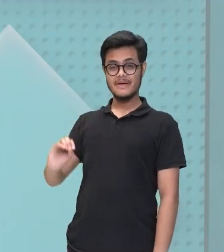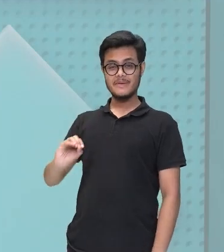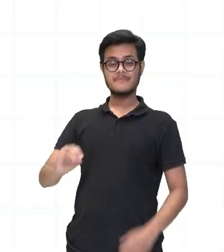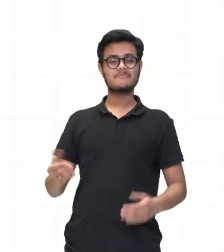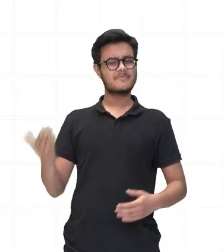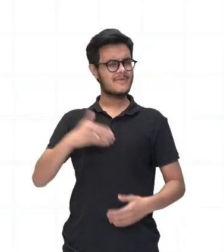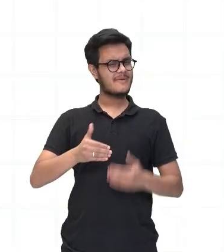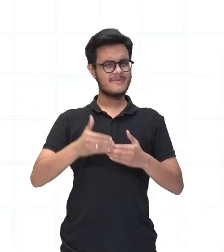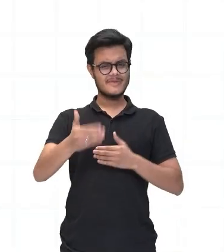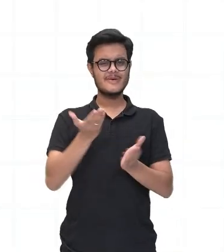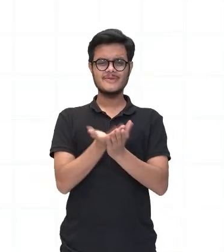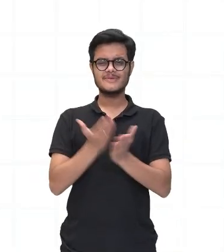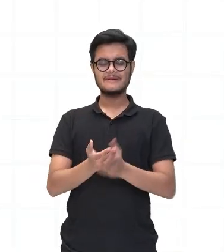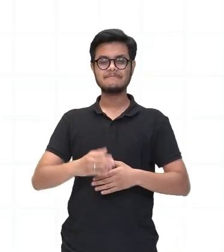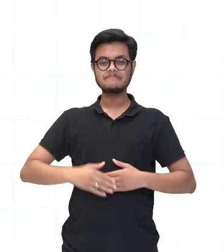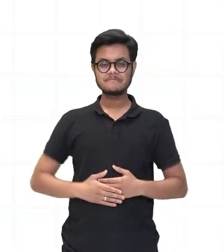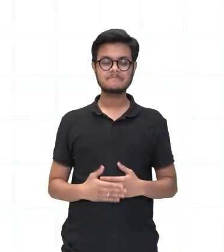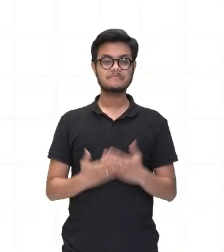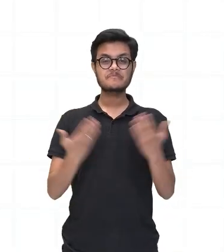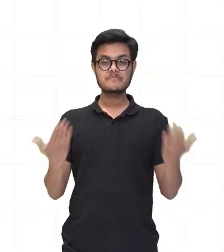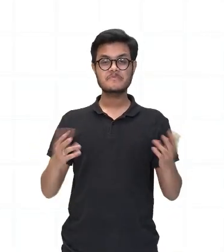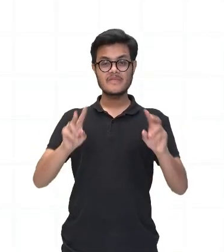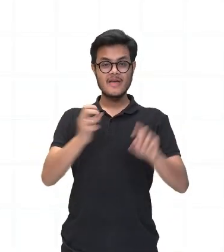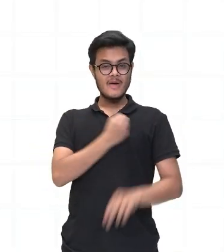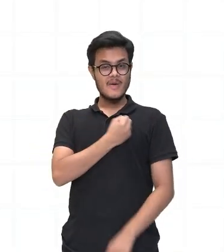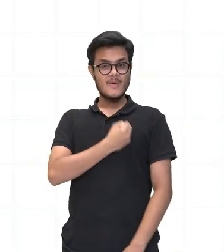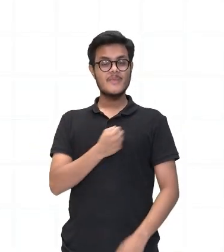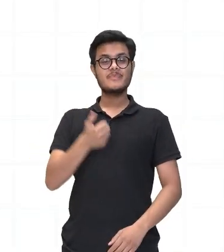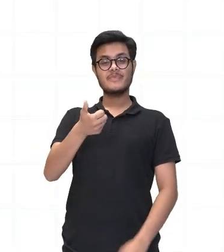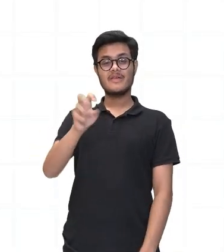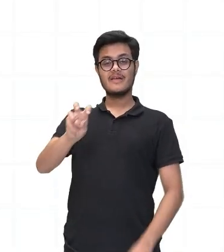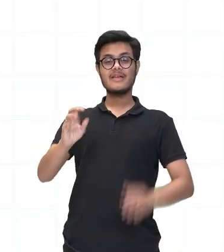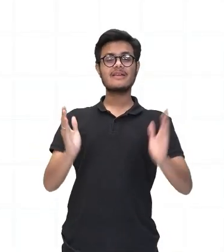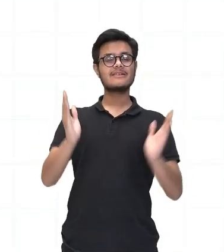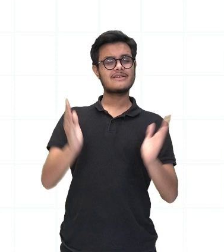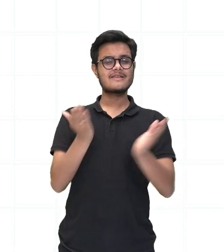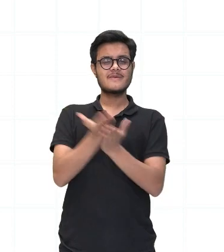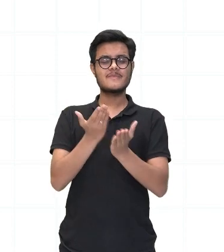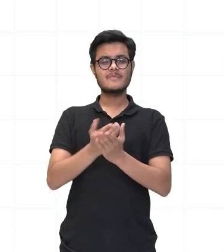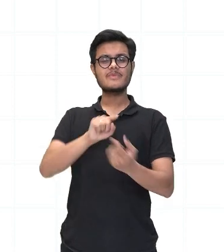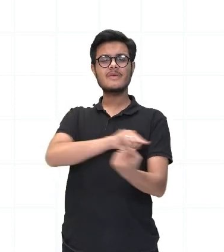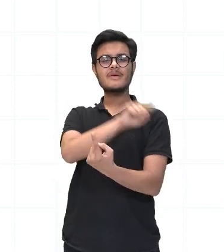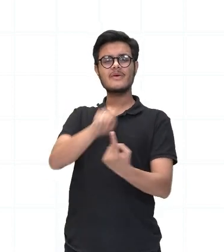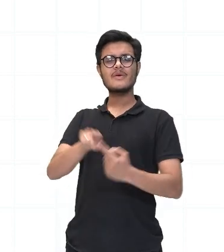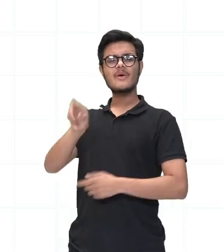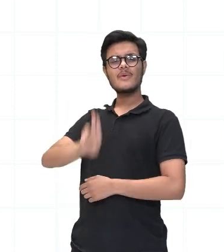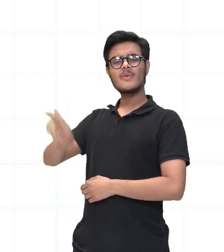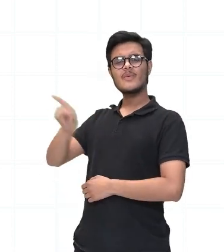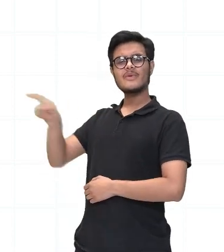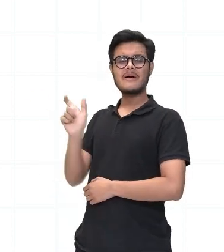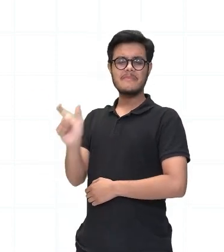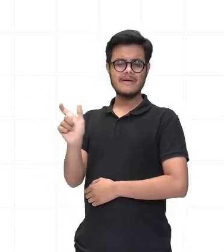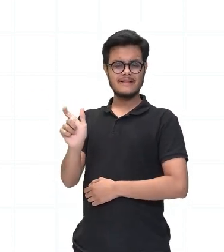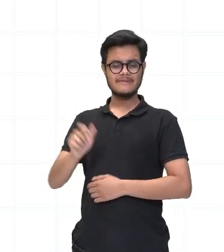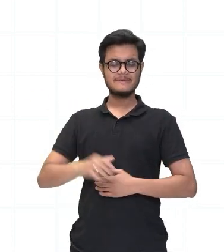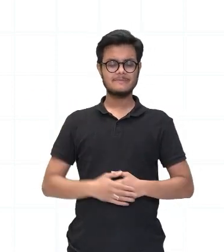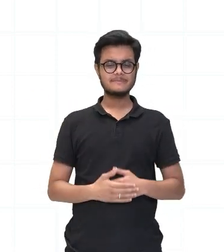à aula de hoje? Vamos lá. Aula 15, objeto de conhecimento, fono-ortografia,